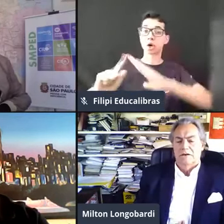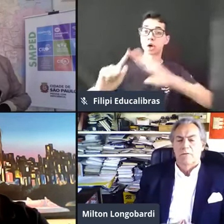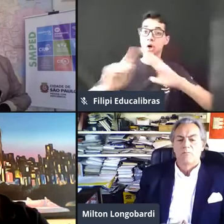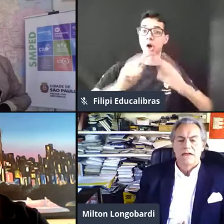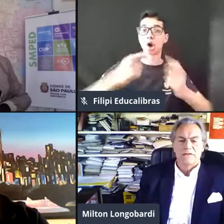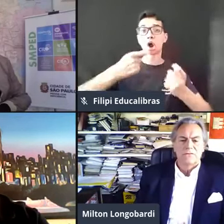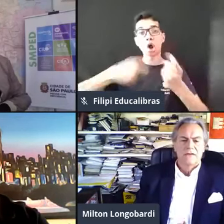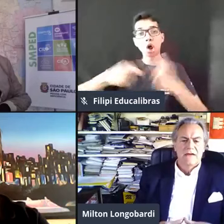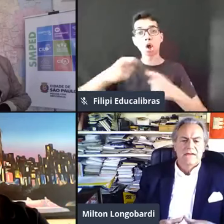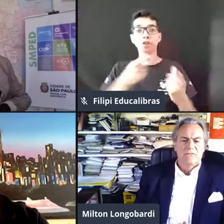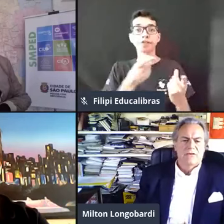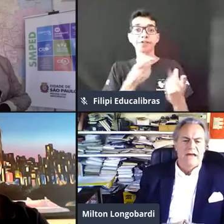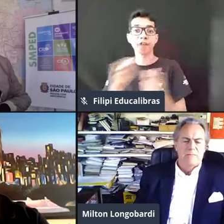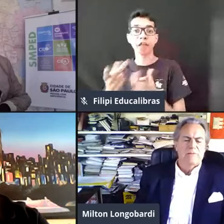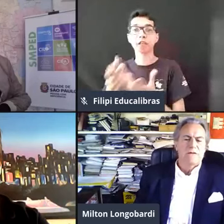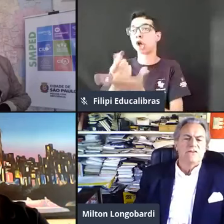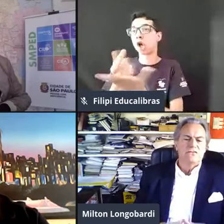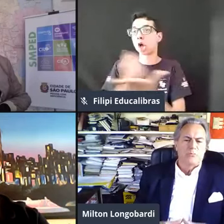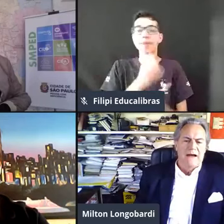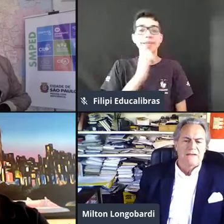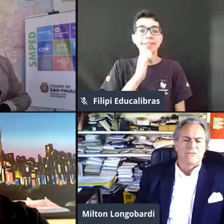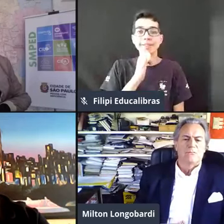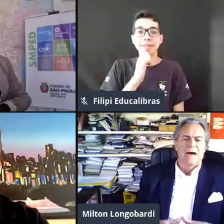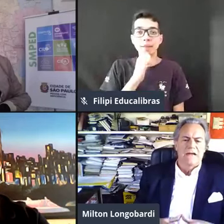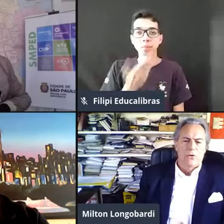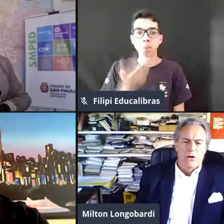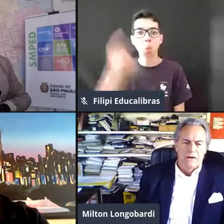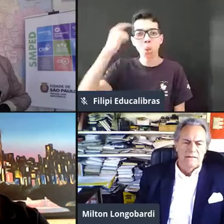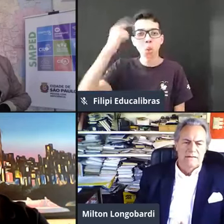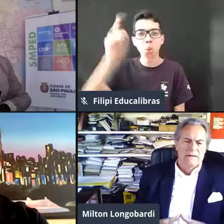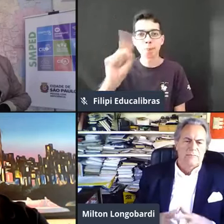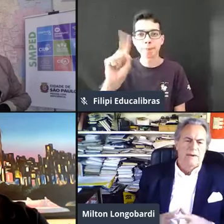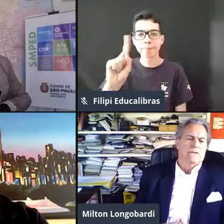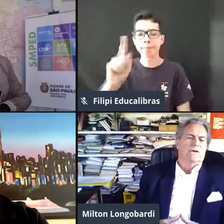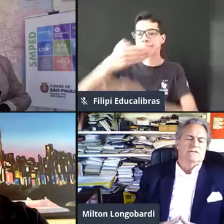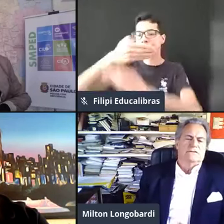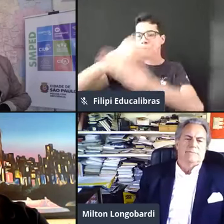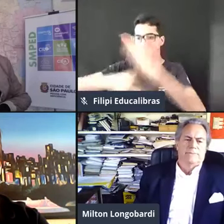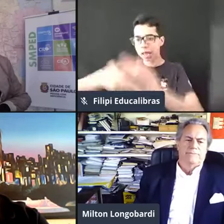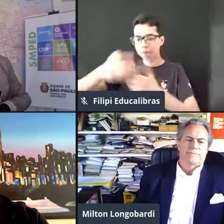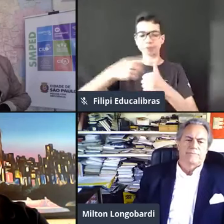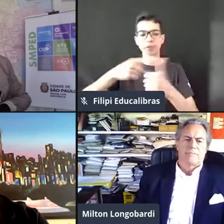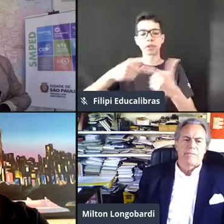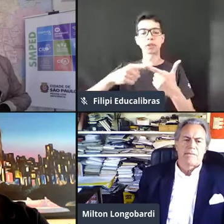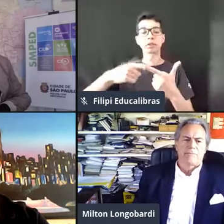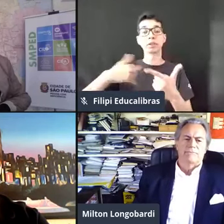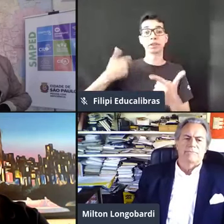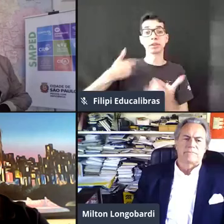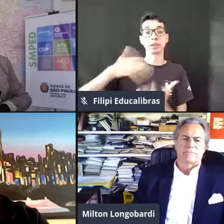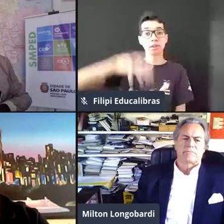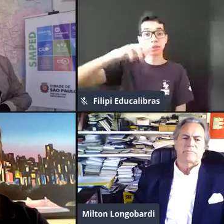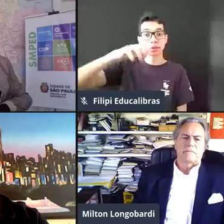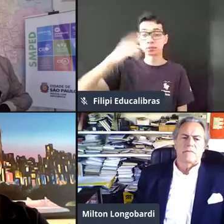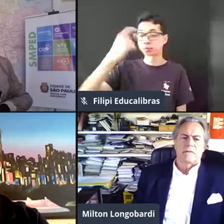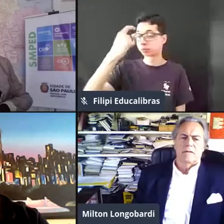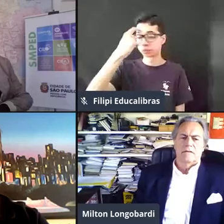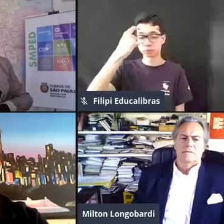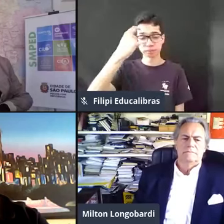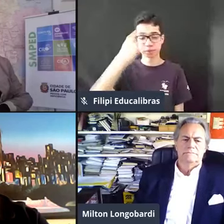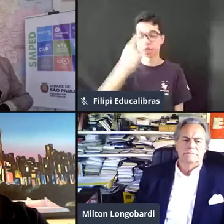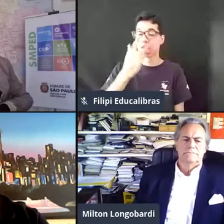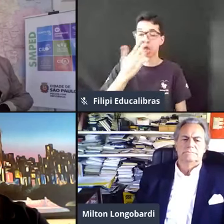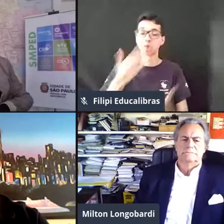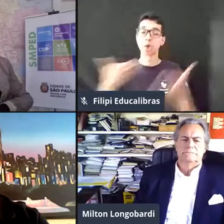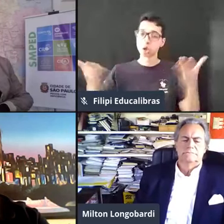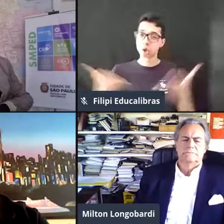acho que esse é um momento que vai abrir um espaço maior para nós. Bruno, que janelas